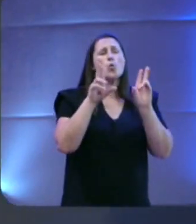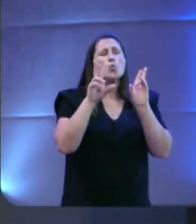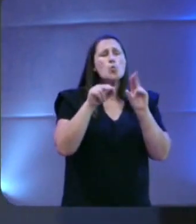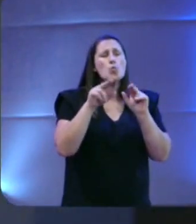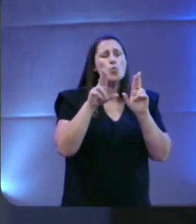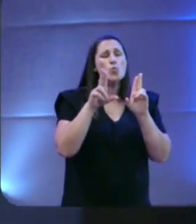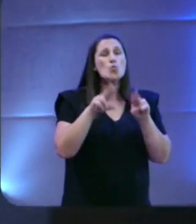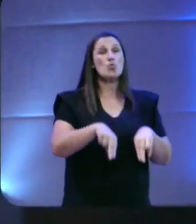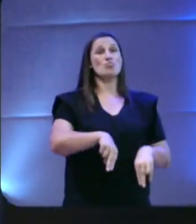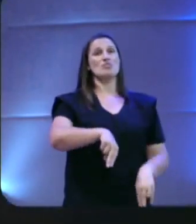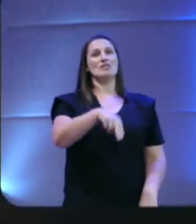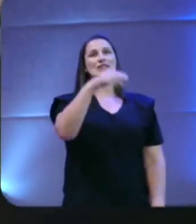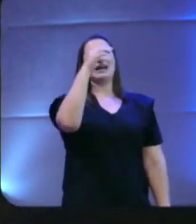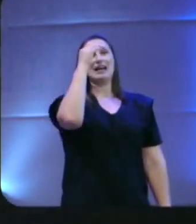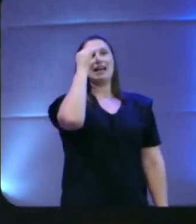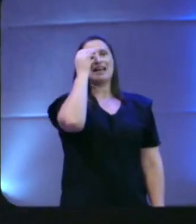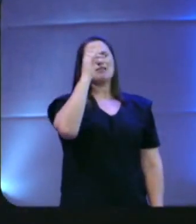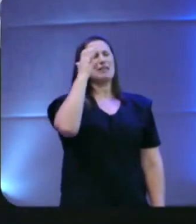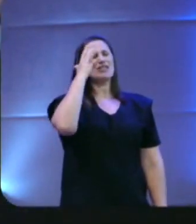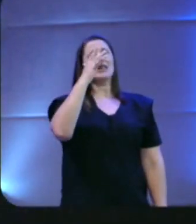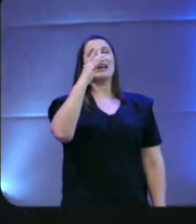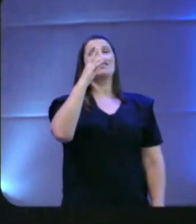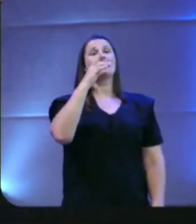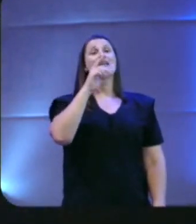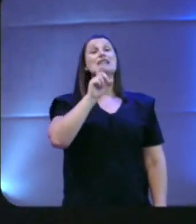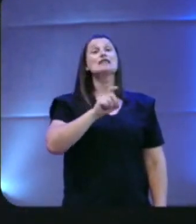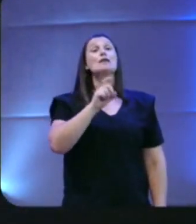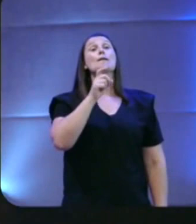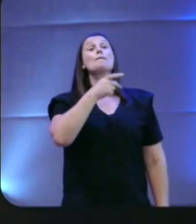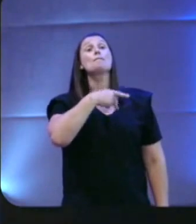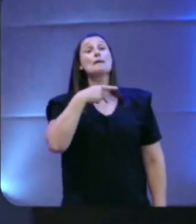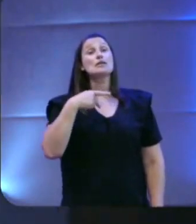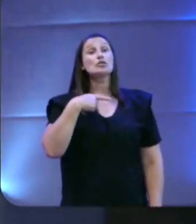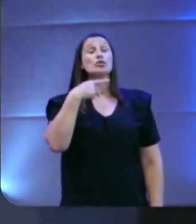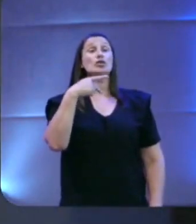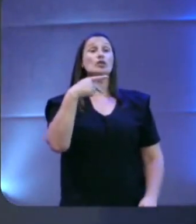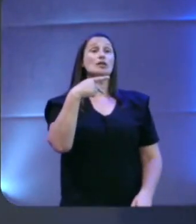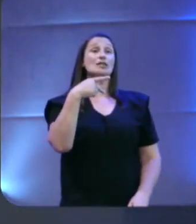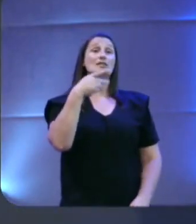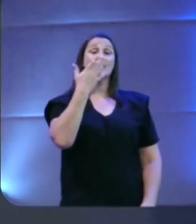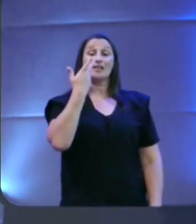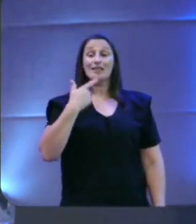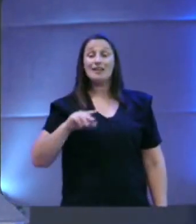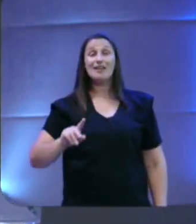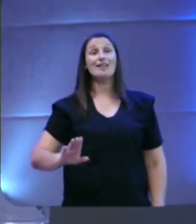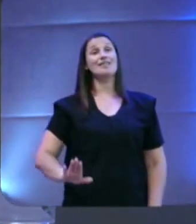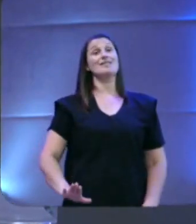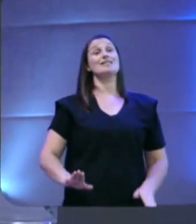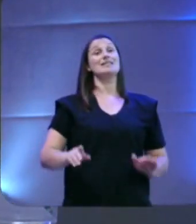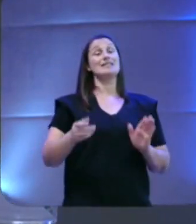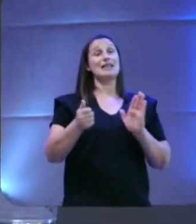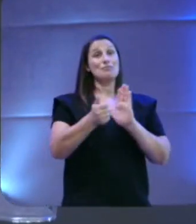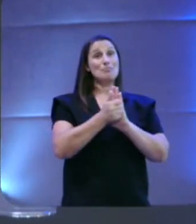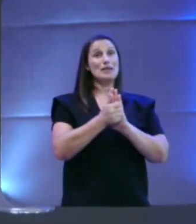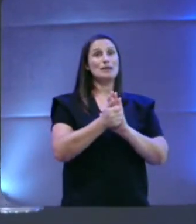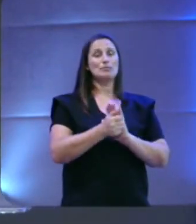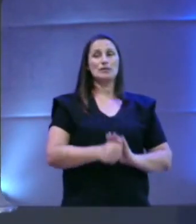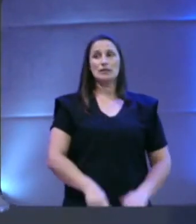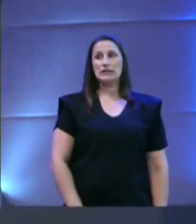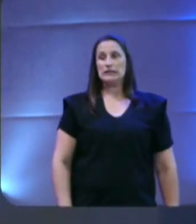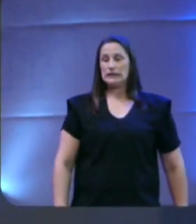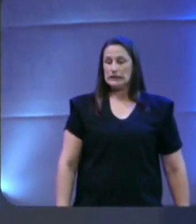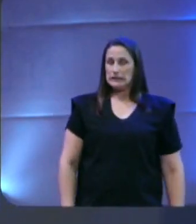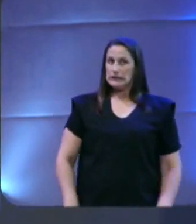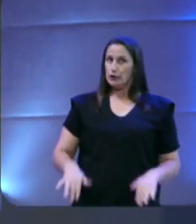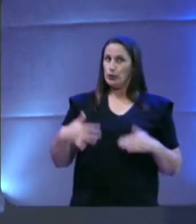meus planos ser pastor de crianças da nossa igreja. Eu simplesmente não considerava isso uma opção. E eu pedi para o pastor um mês para orar por